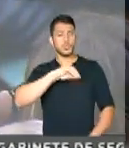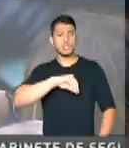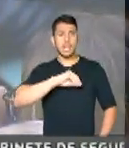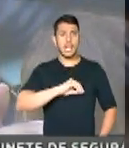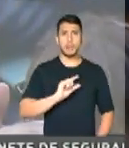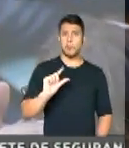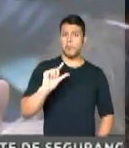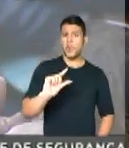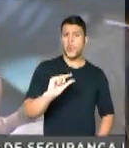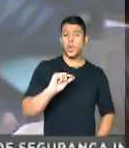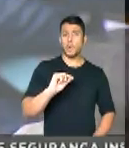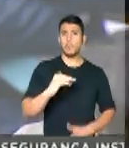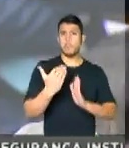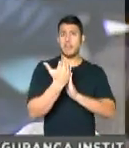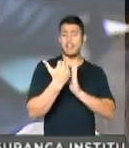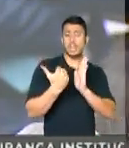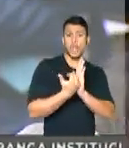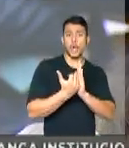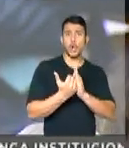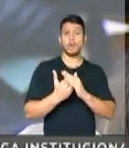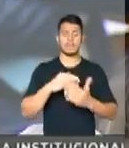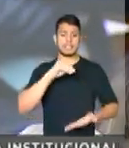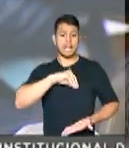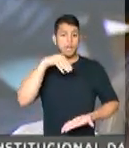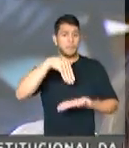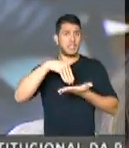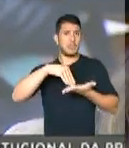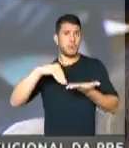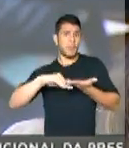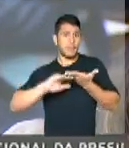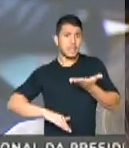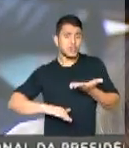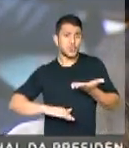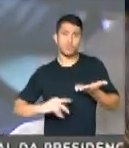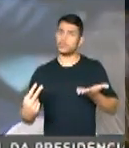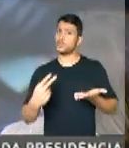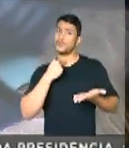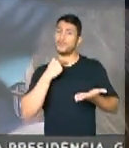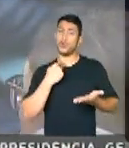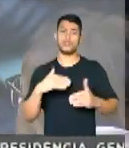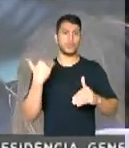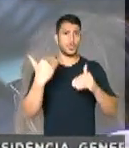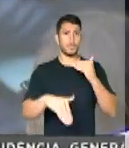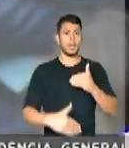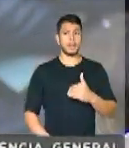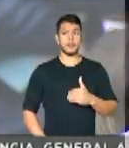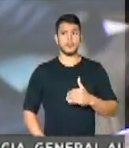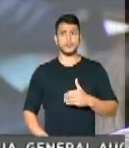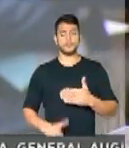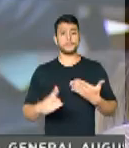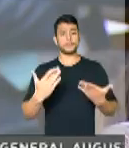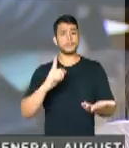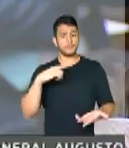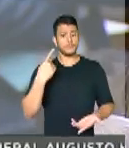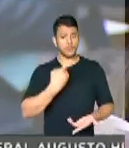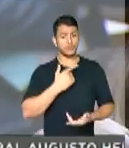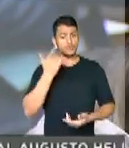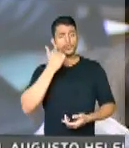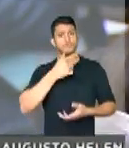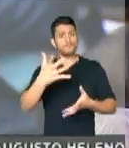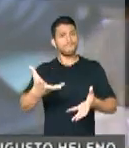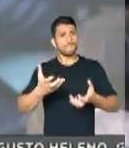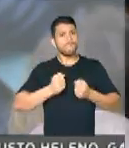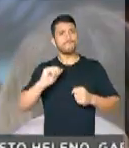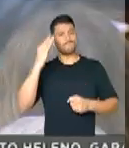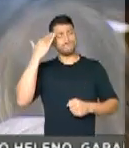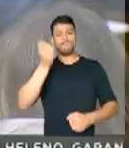salário mínimo. Isso é inconstitucional, é anticristão. E isso nos unifica nesse